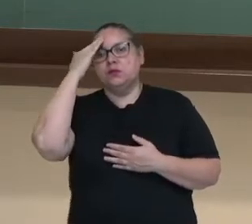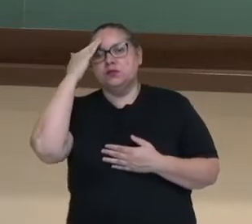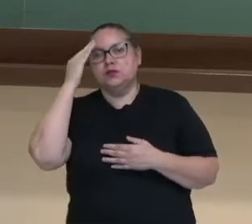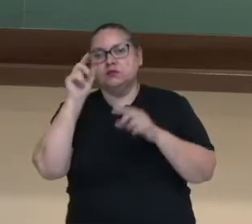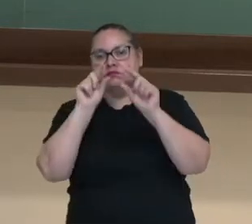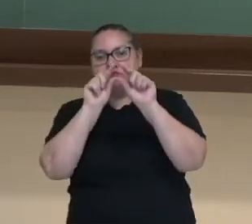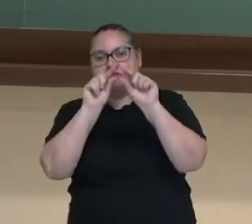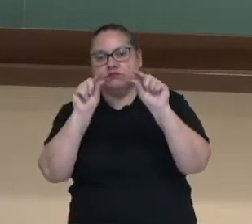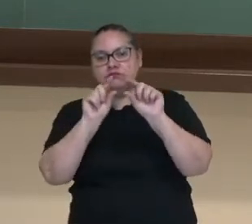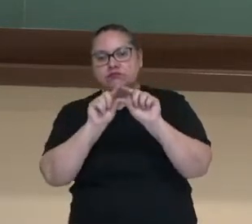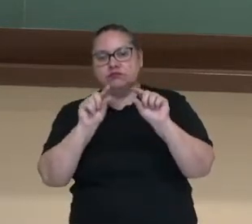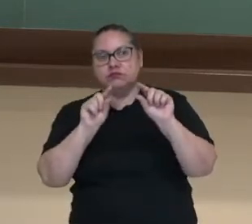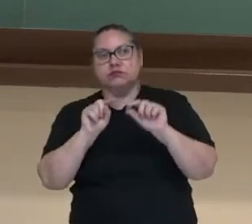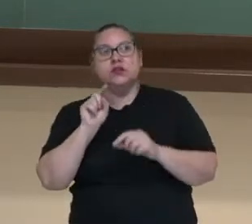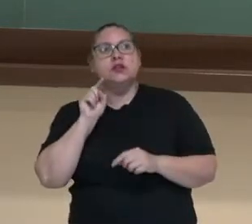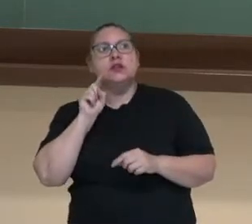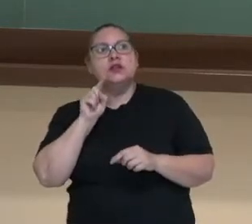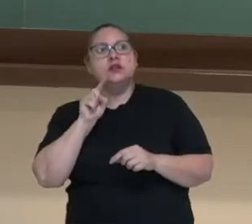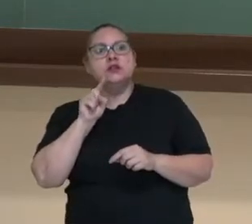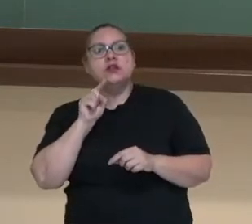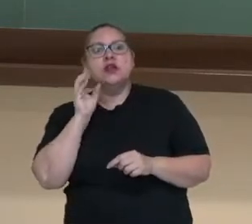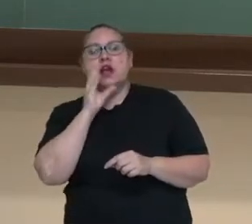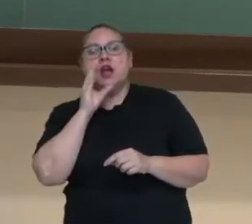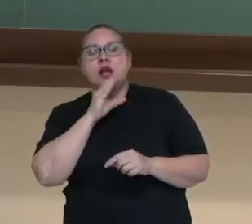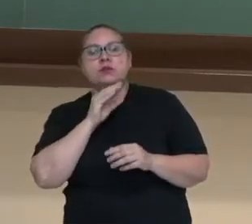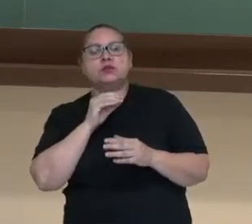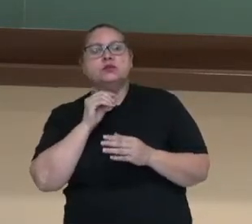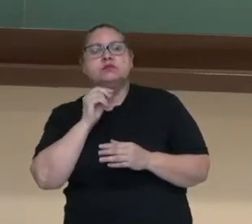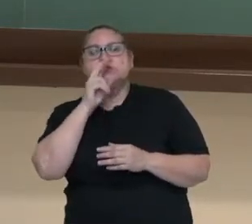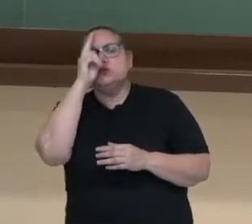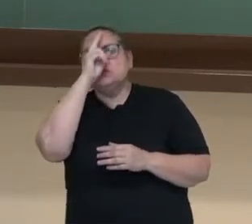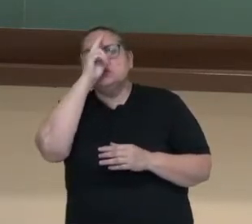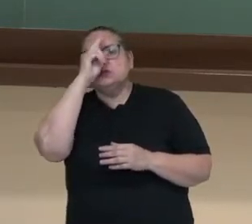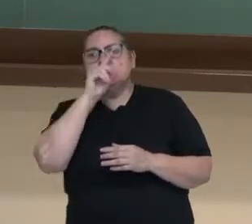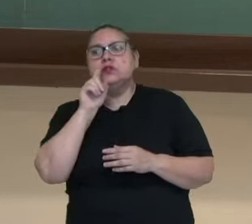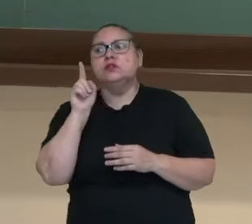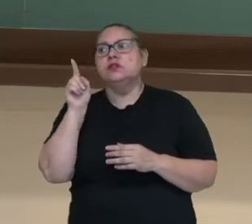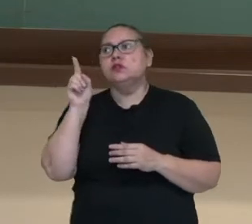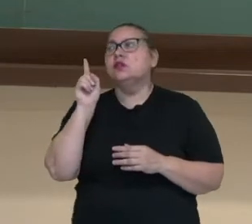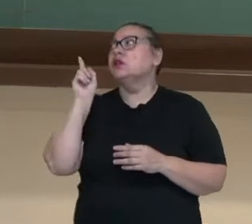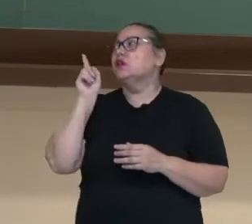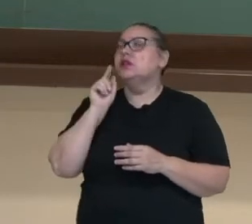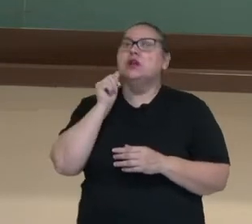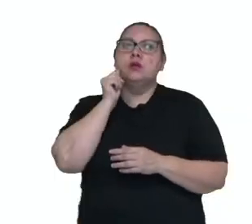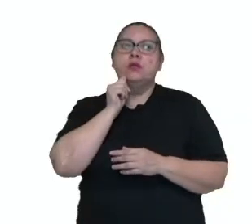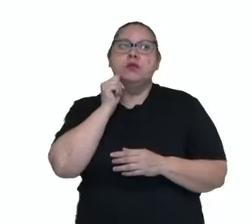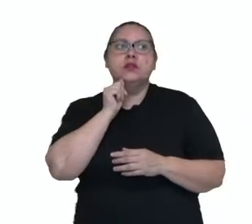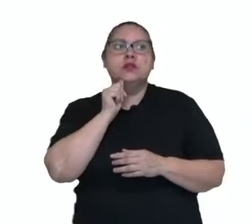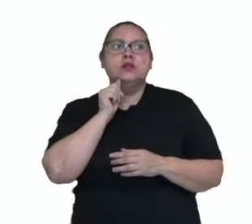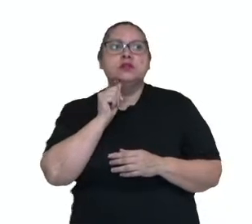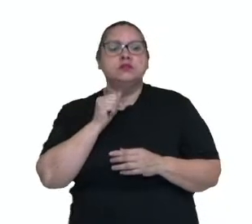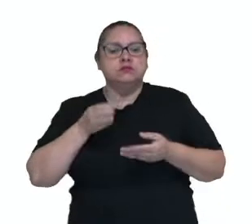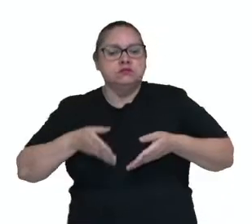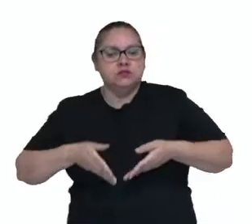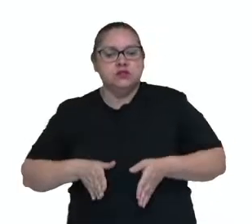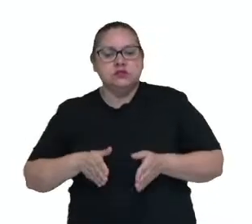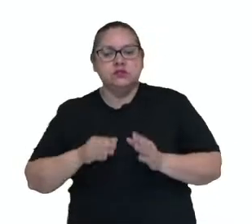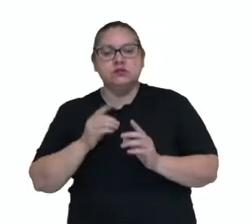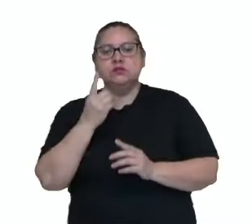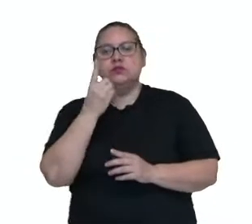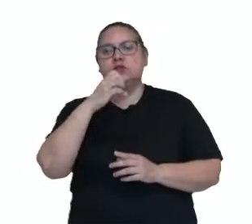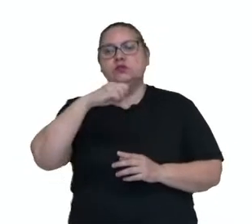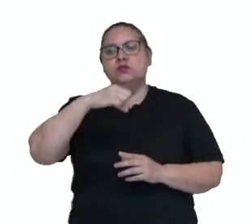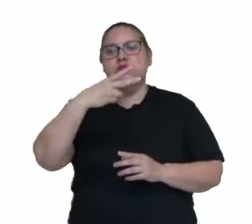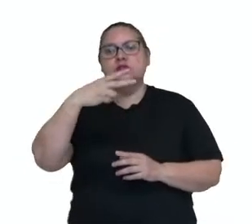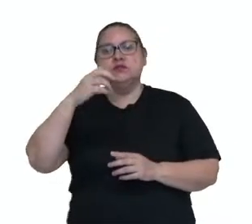versos? Aqui uma breve biografia da autora Clarice Lispector, nascida em